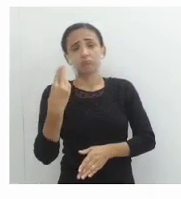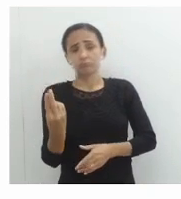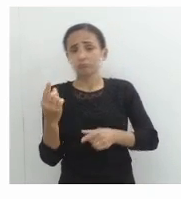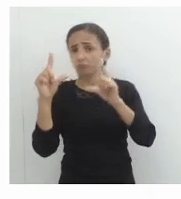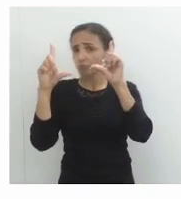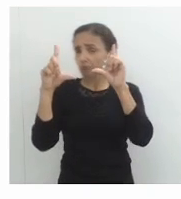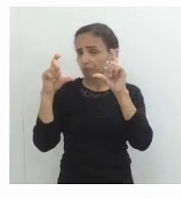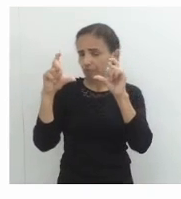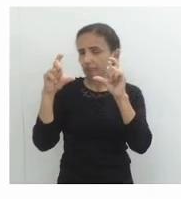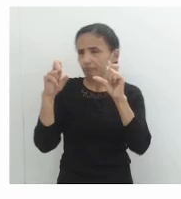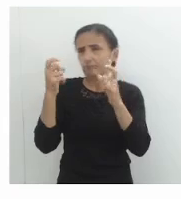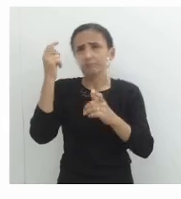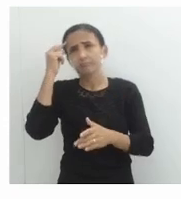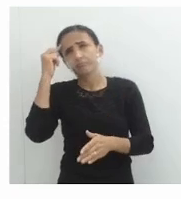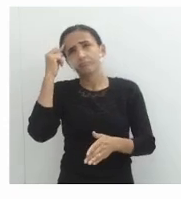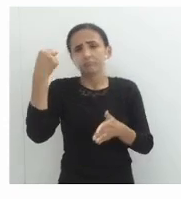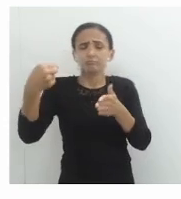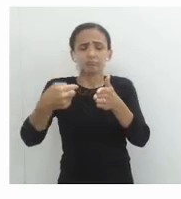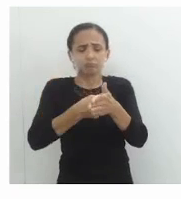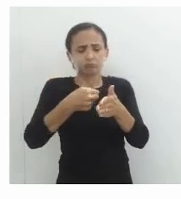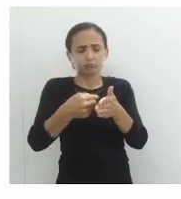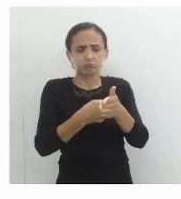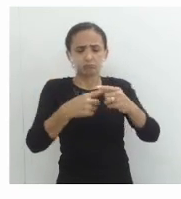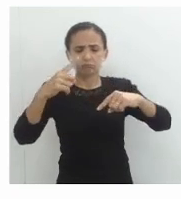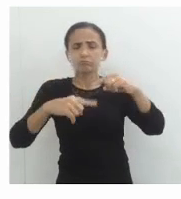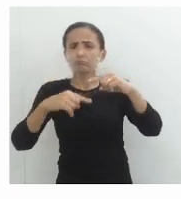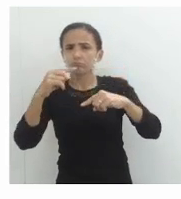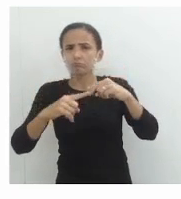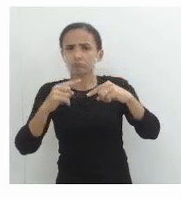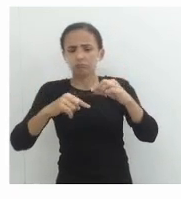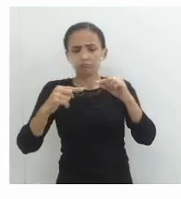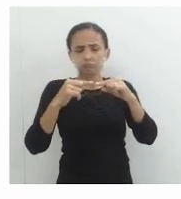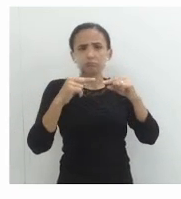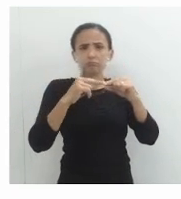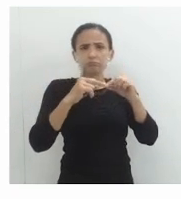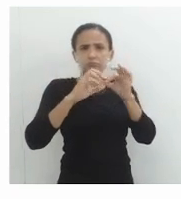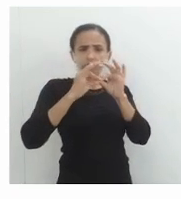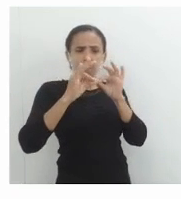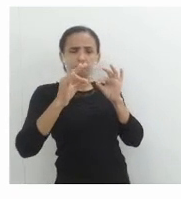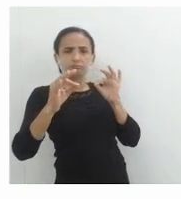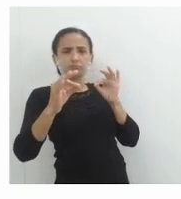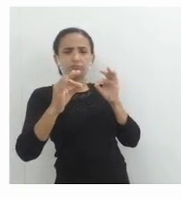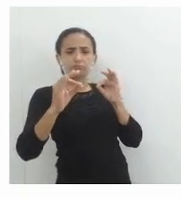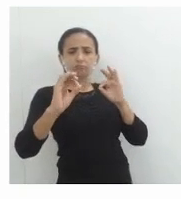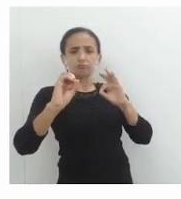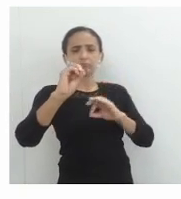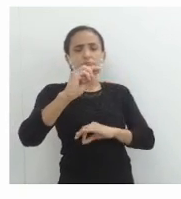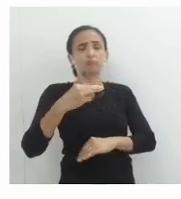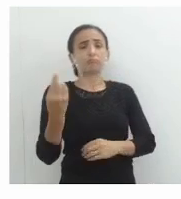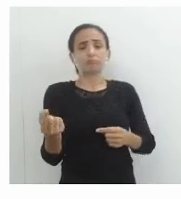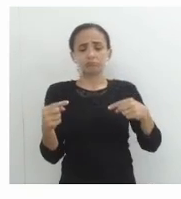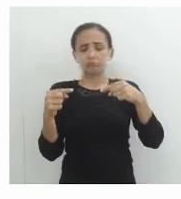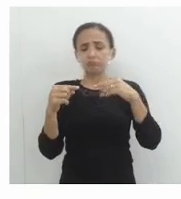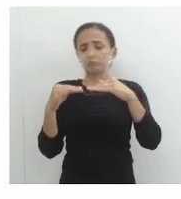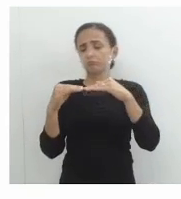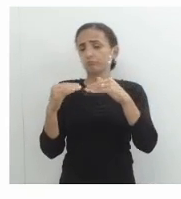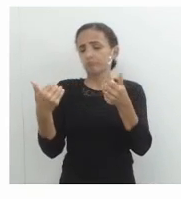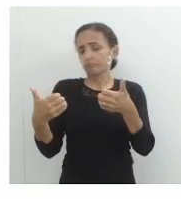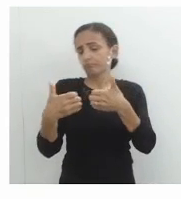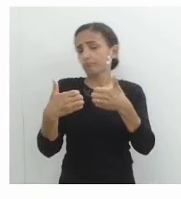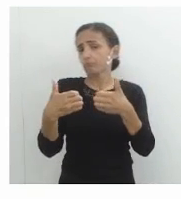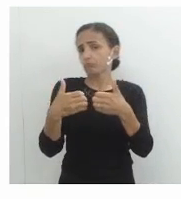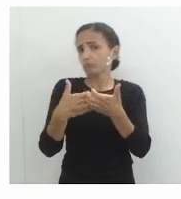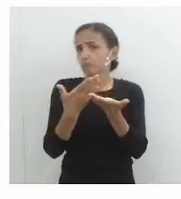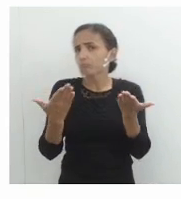nos questionar se os elementos estejam realmente distantes uns dos outros, já que estamos diante de uma arte bidimensional, que